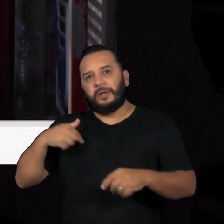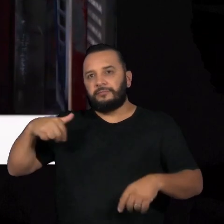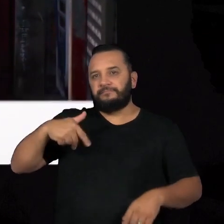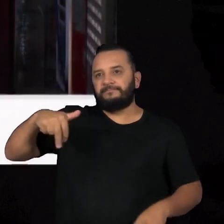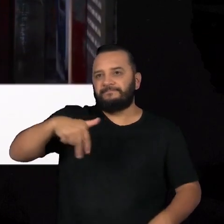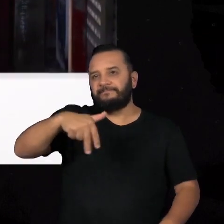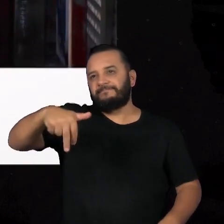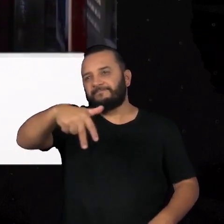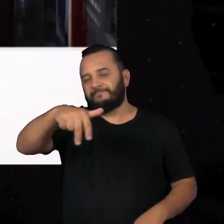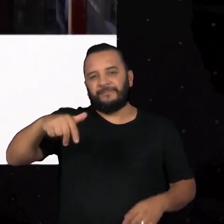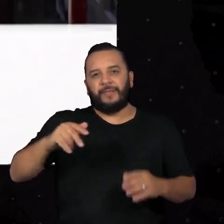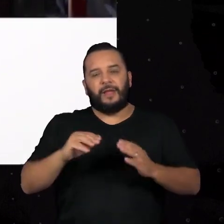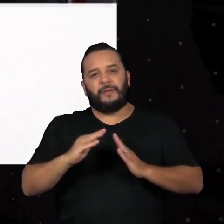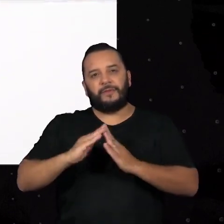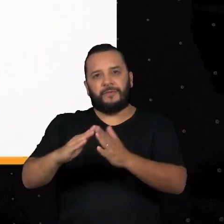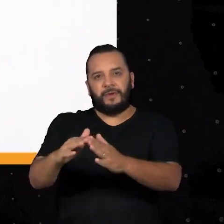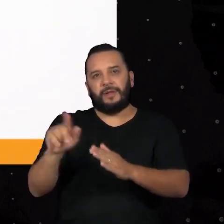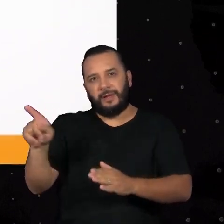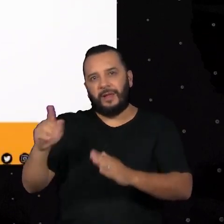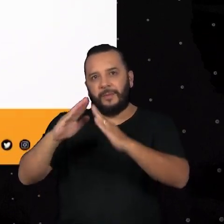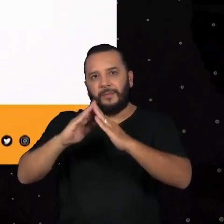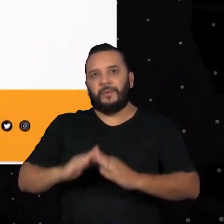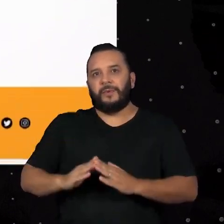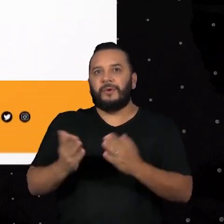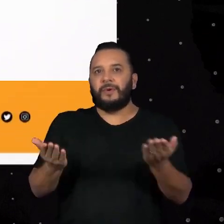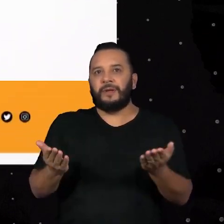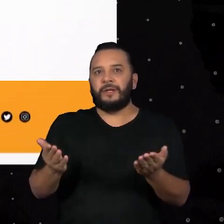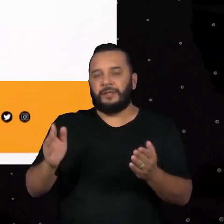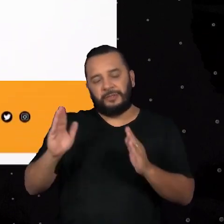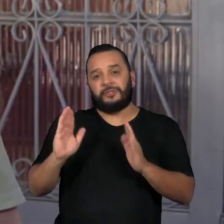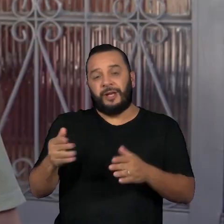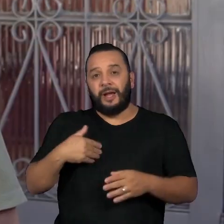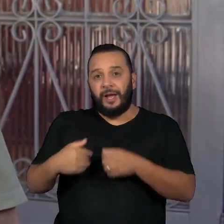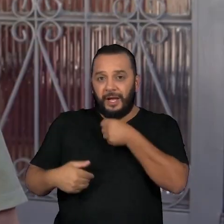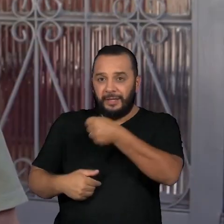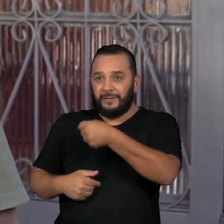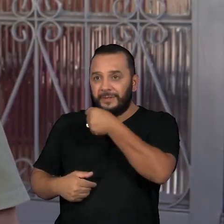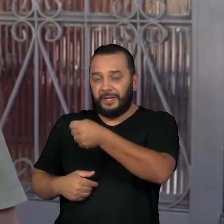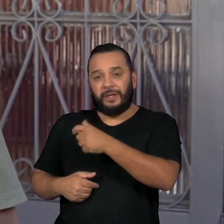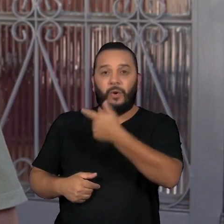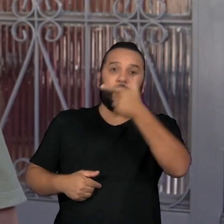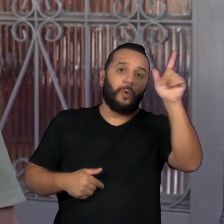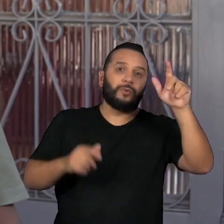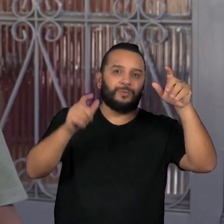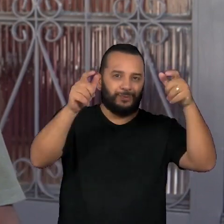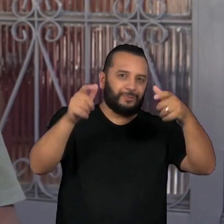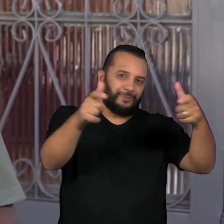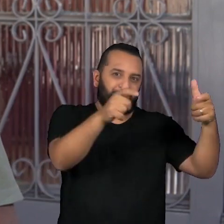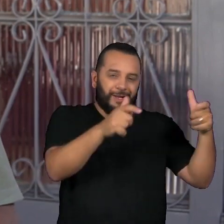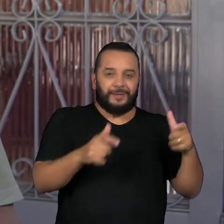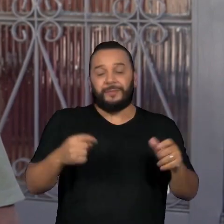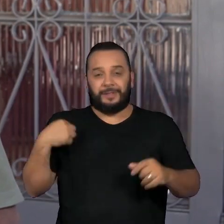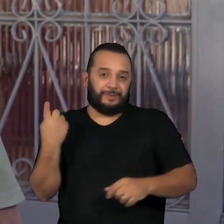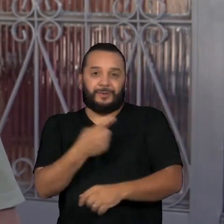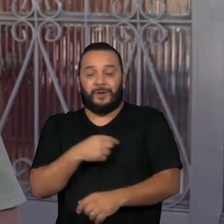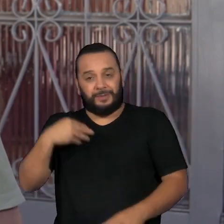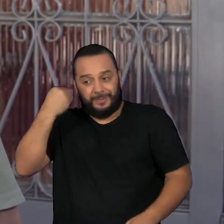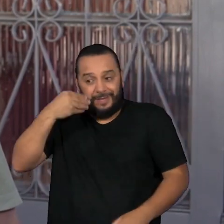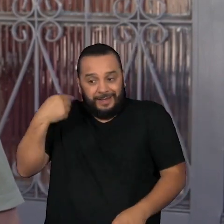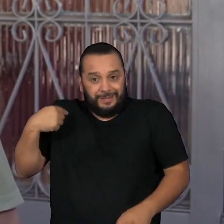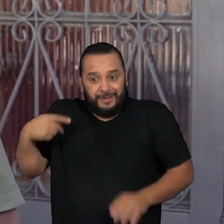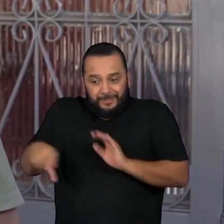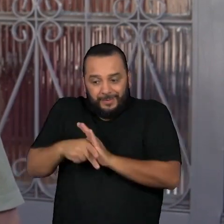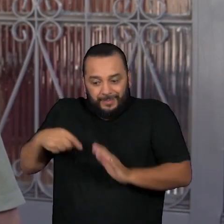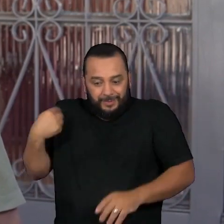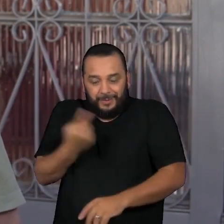ainda mora e tudo mais. Ela já foi entrevistada por outros lugares, né? Mas é uma perspectiva que a gente trouxe a partir da nossa vivência do Nós. Foi uma